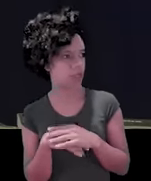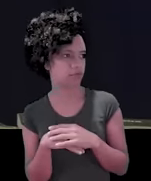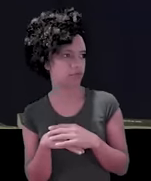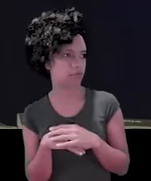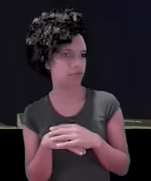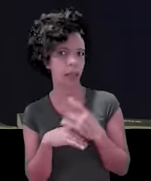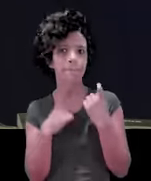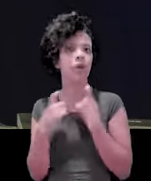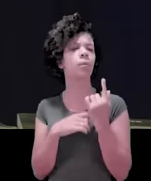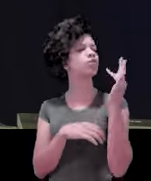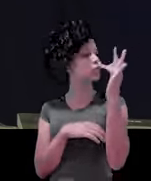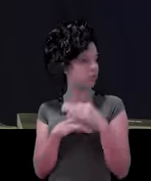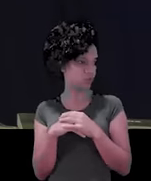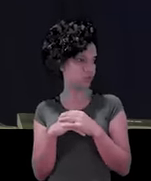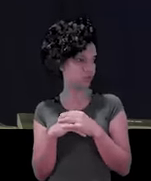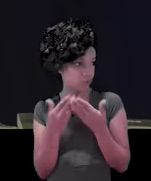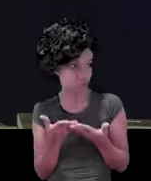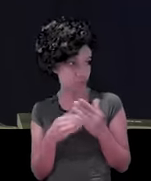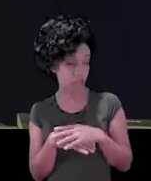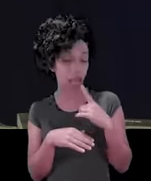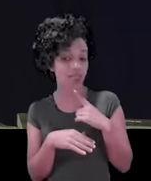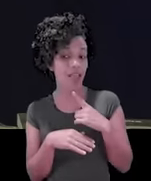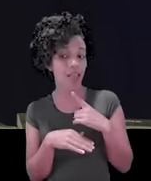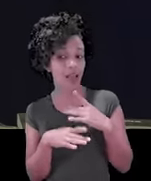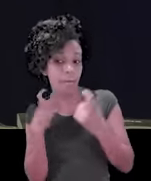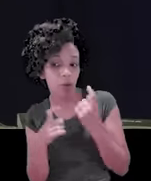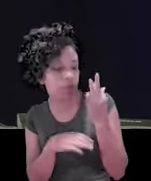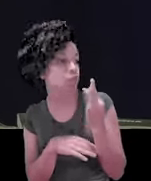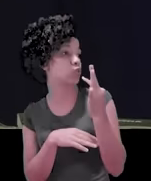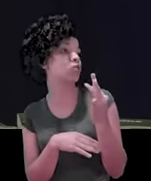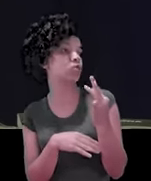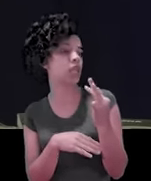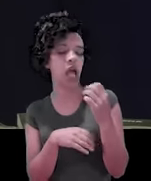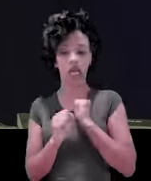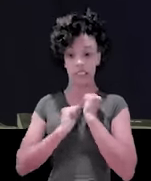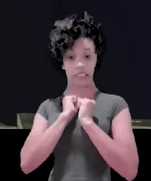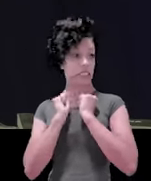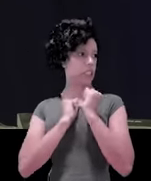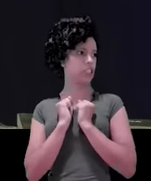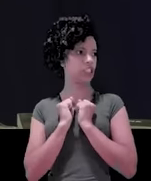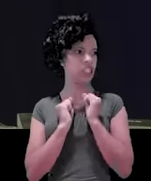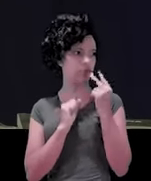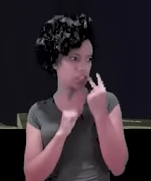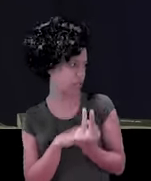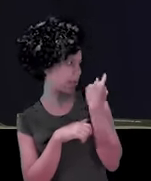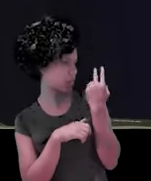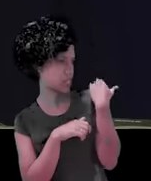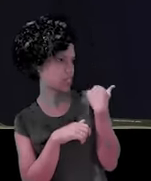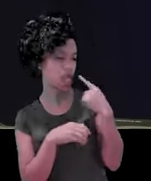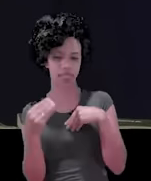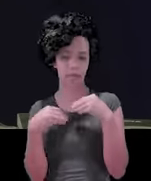porque se a senhora for para o futuro e se preocupar com o futuro estado ansiedade você olhar muito